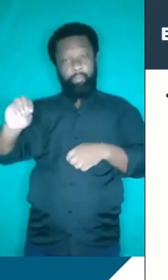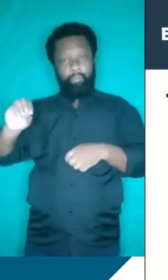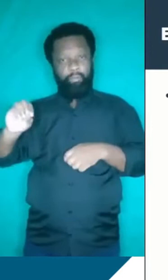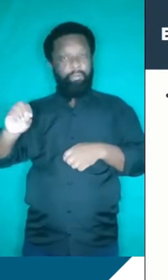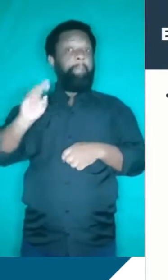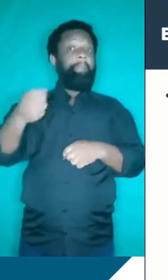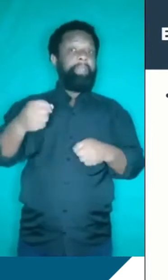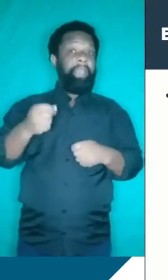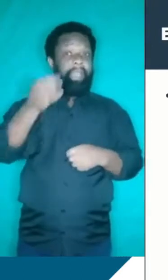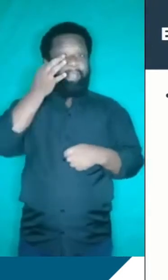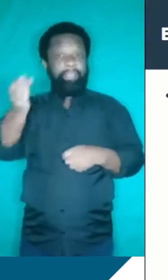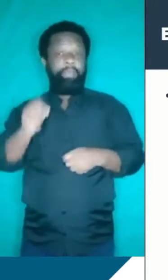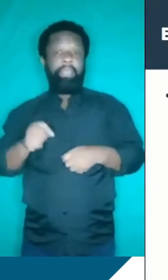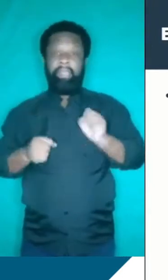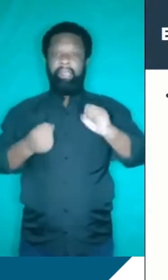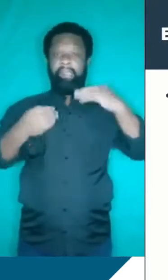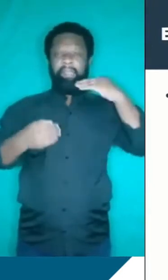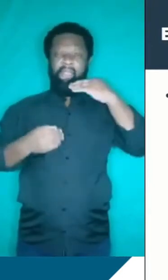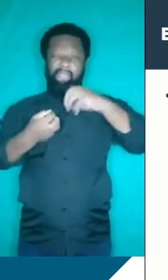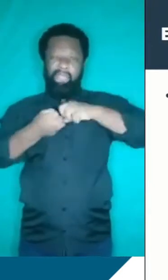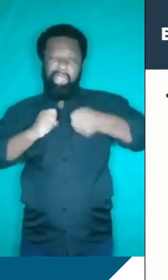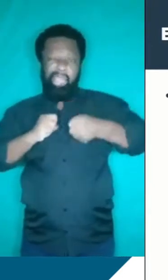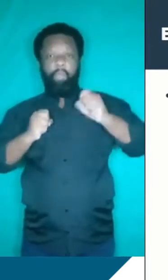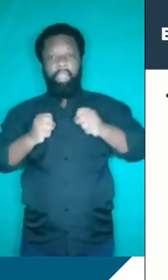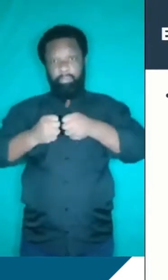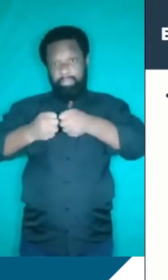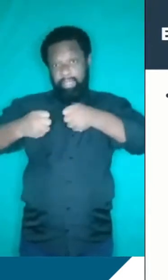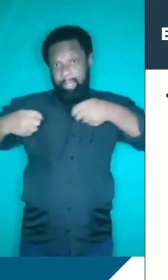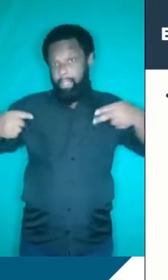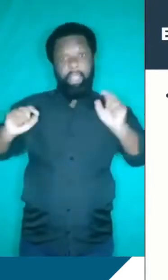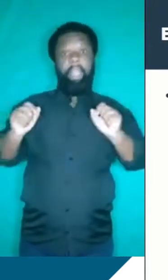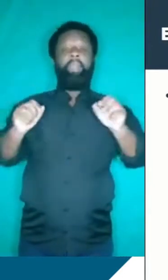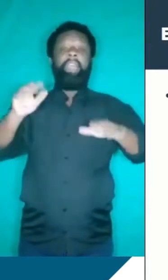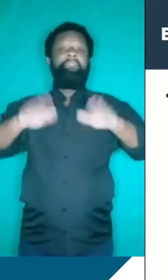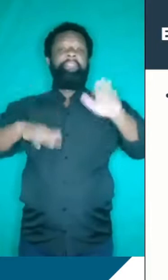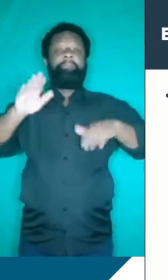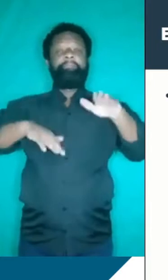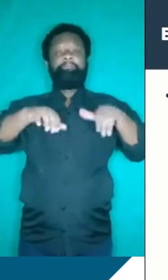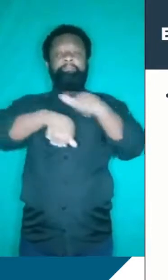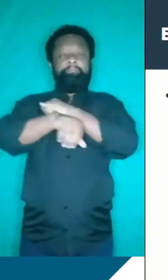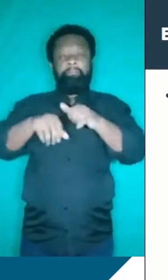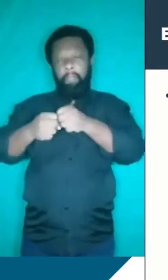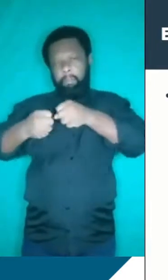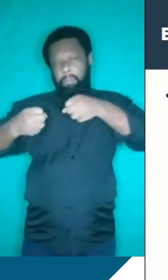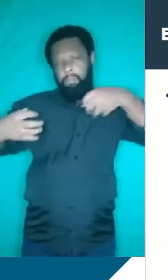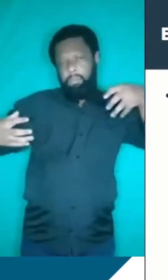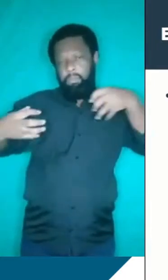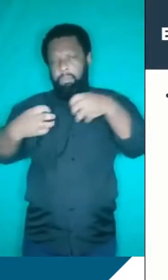só voltar um ponto aqui, que a deformação ela não é o tamanho da mola, ela é o que eu vou variar do tamanho da mola. Tudo